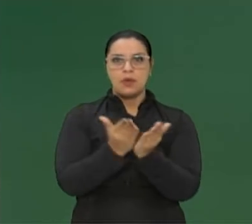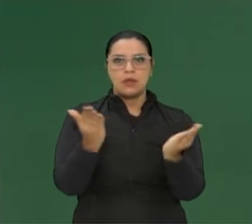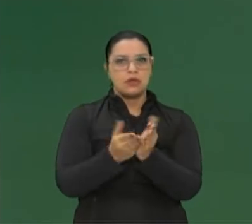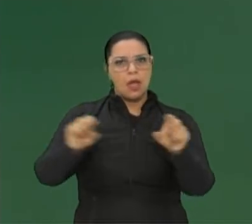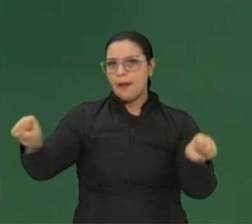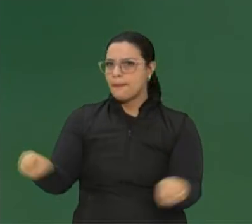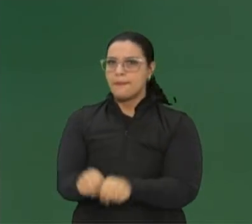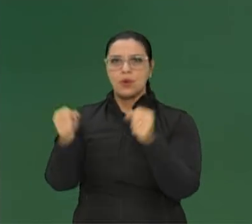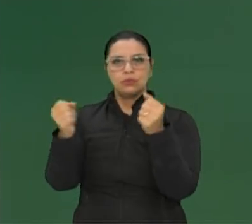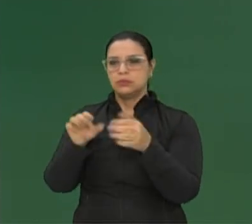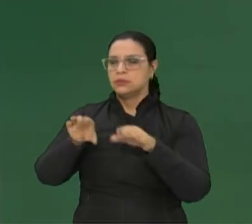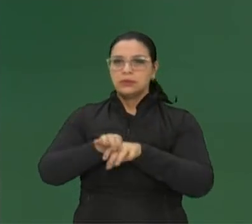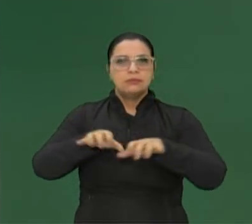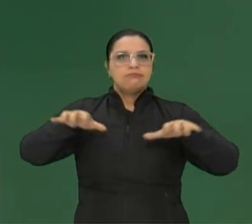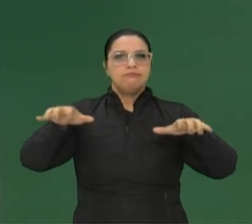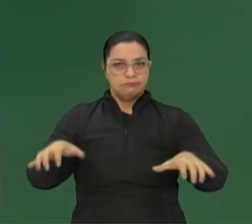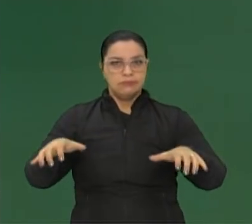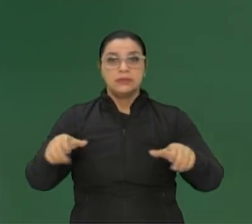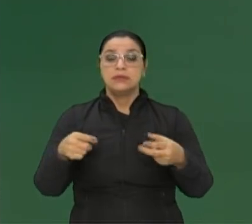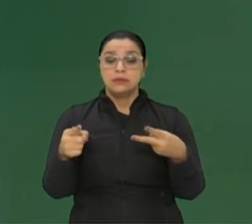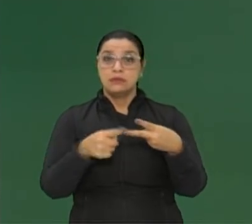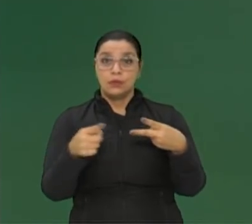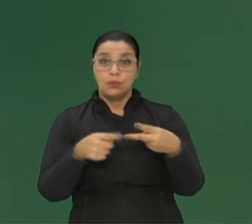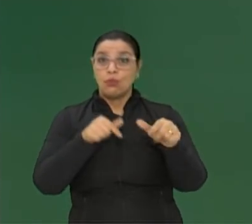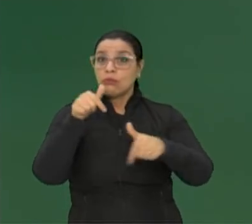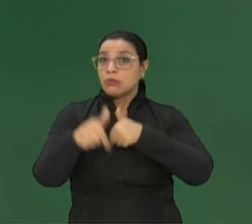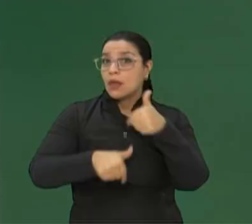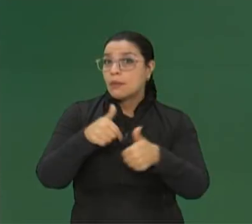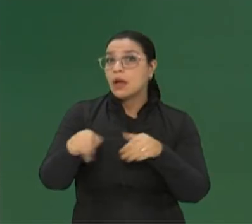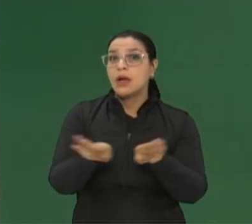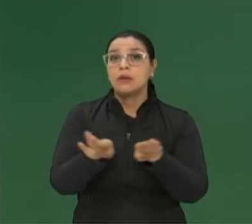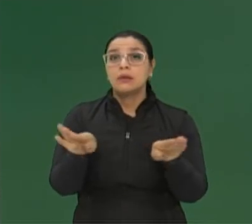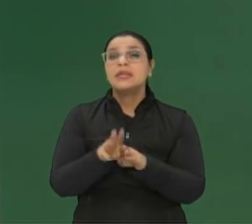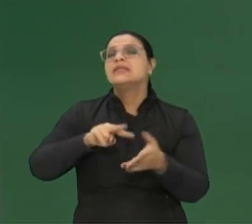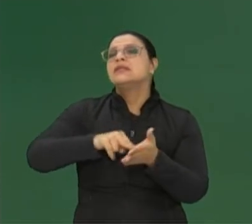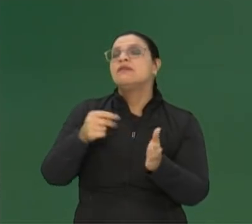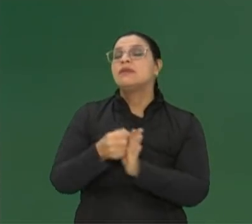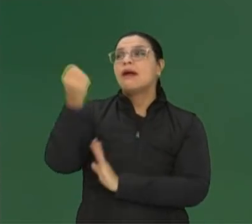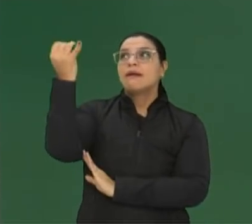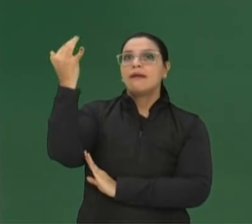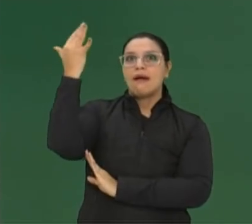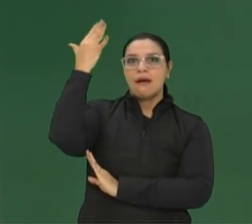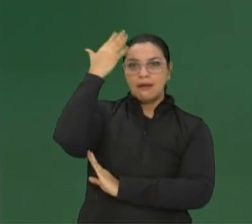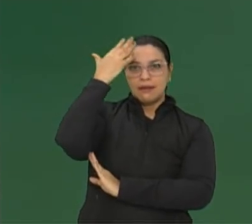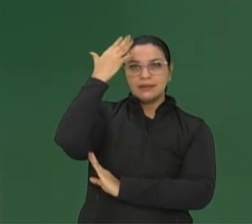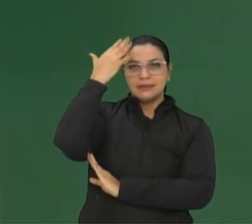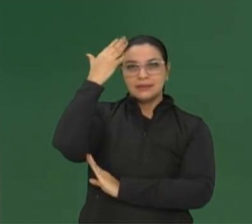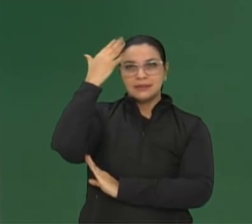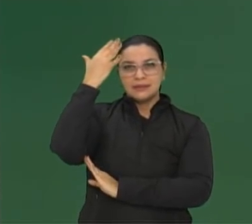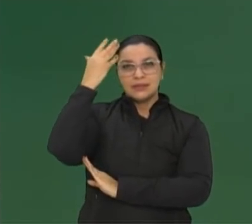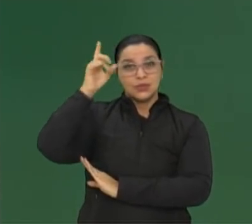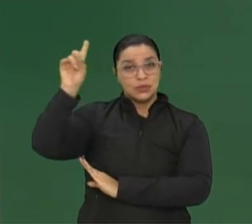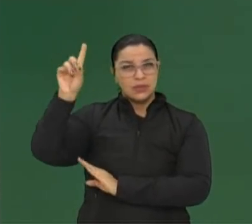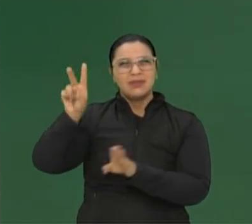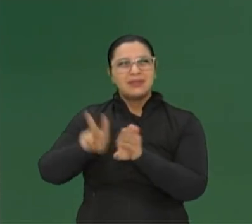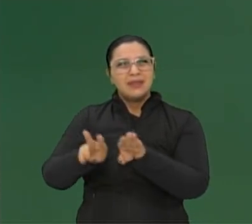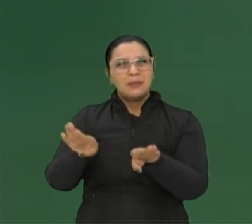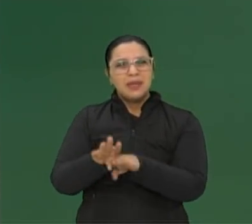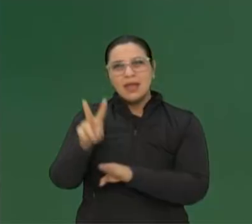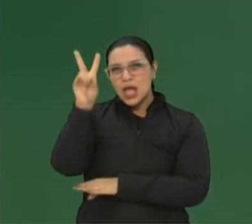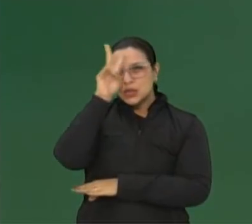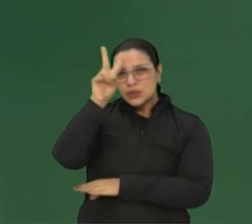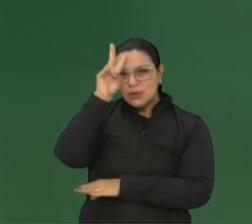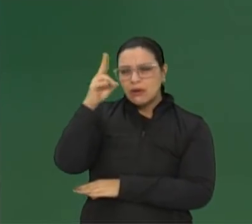vai ter em segundo ponto o reconhecimento do trabalho como graça divina, né? Tem que lembrar, lá das aulas de história também, né, que